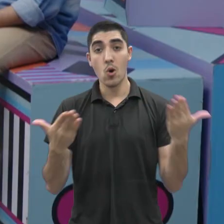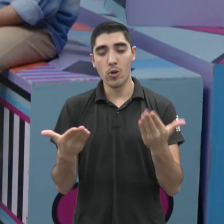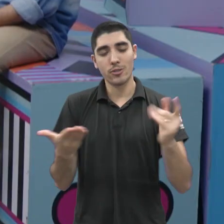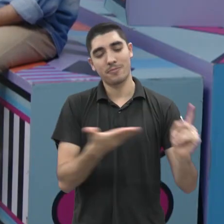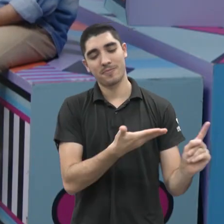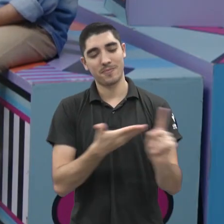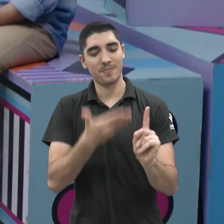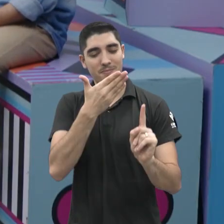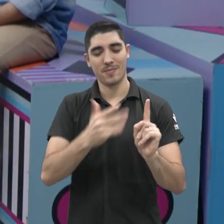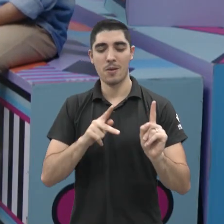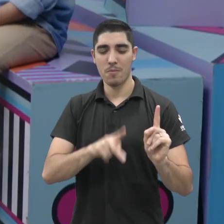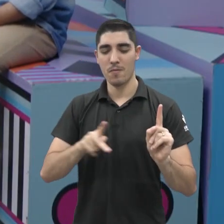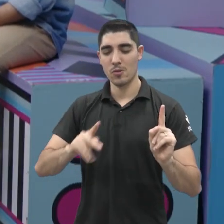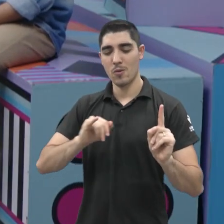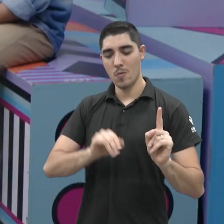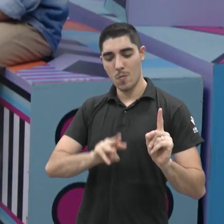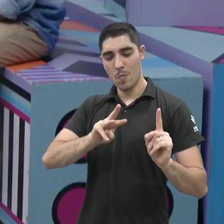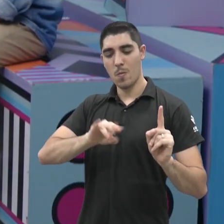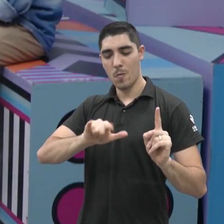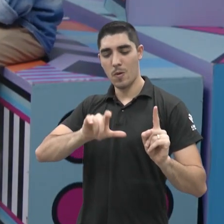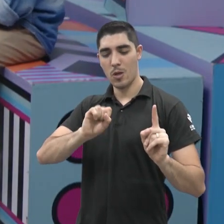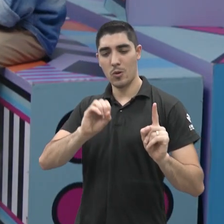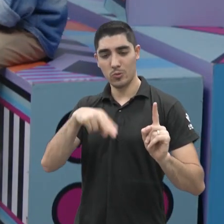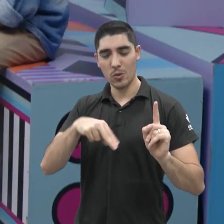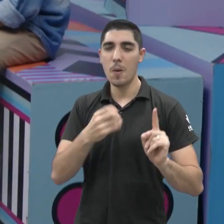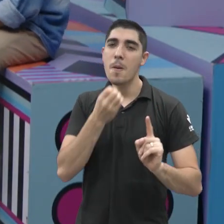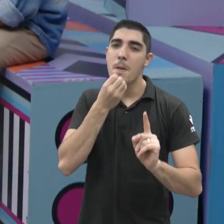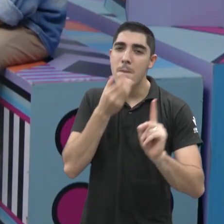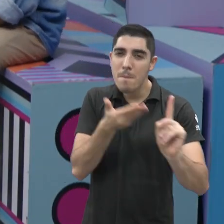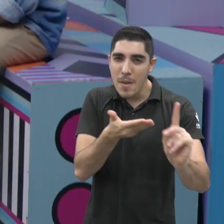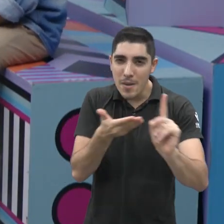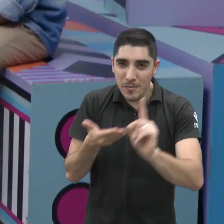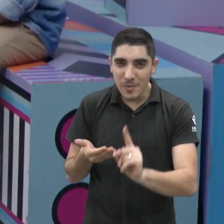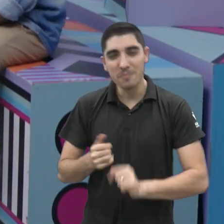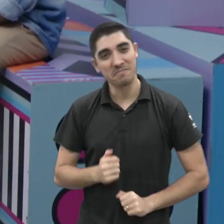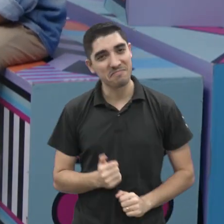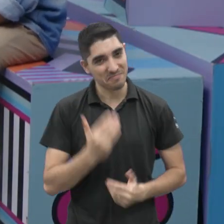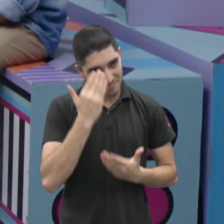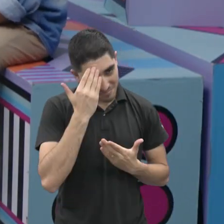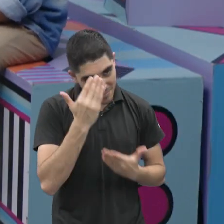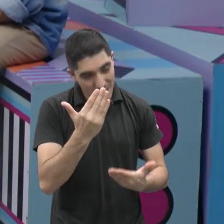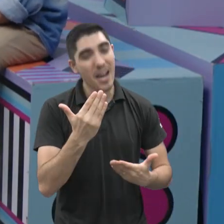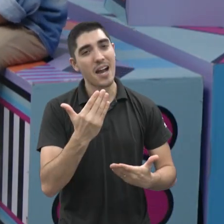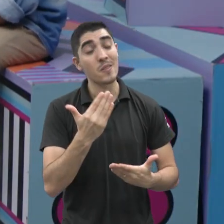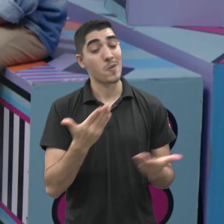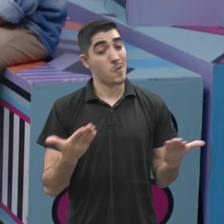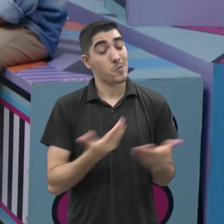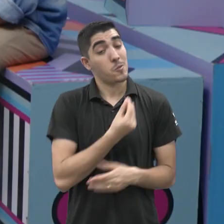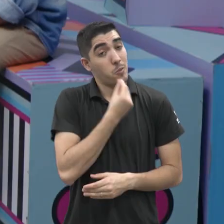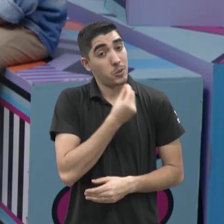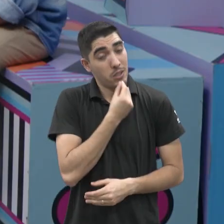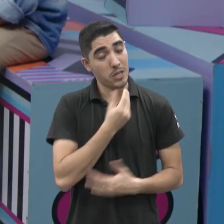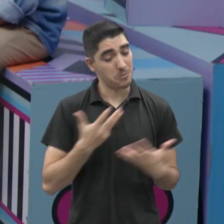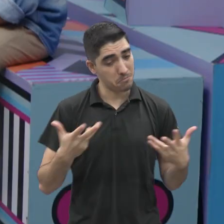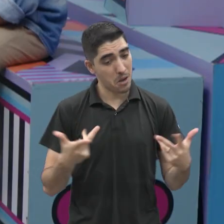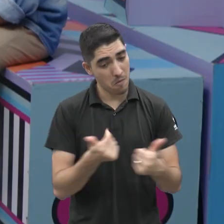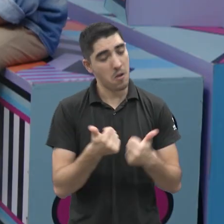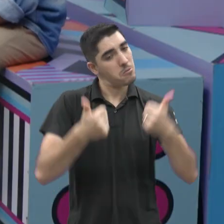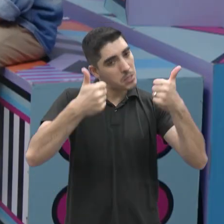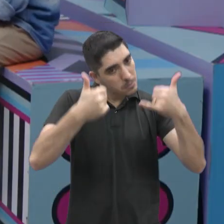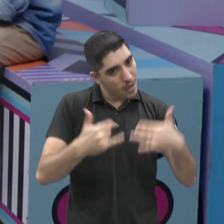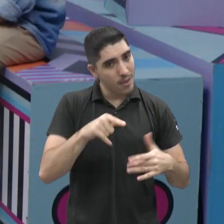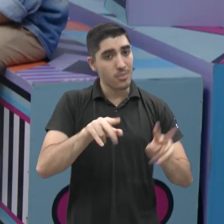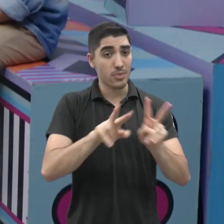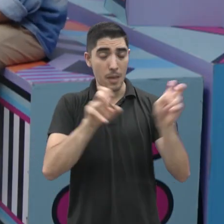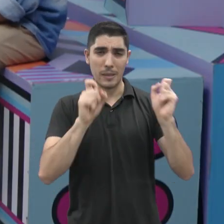professor Wilson Cabral. Professor, seja bem-vindo aqui ao programa. Obrigado. É uma boa oportunidade para discutir uma questão que é complexa,